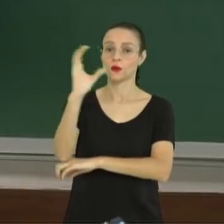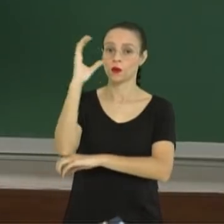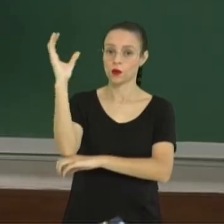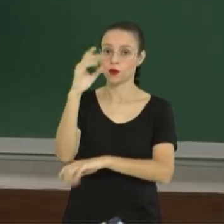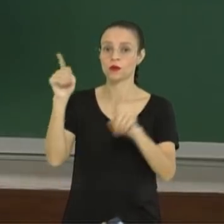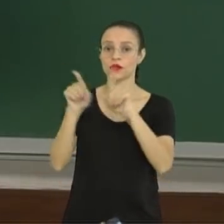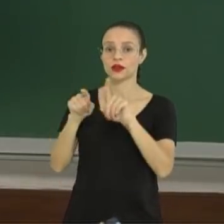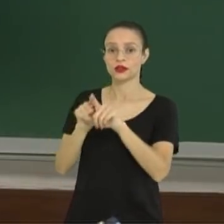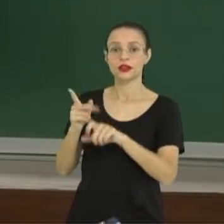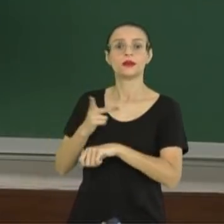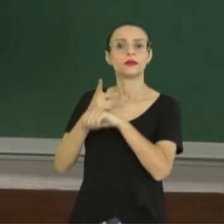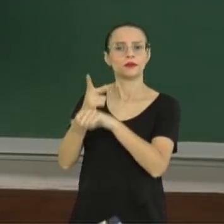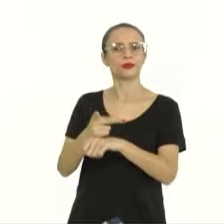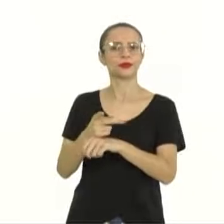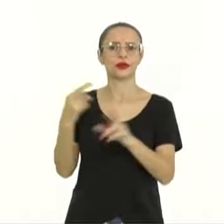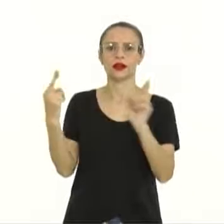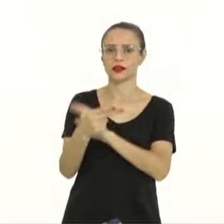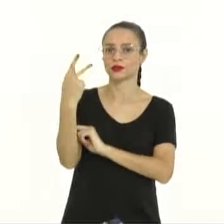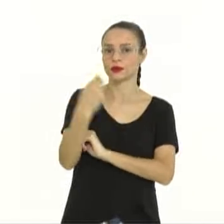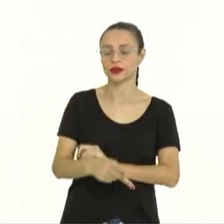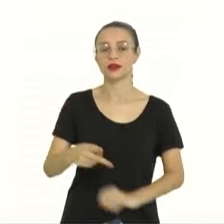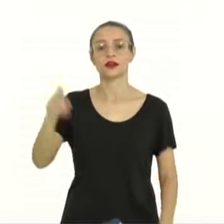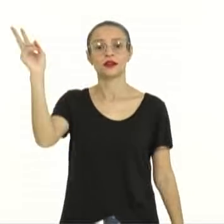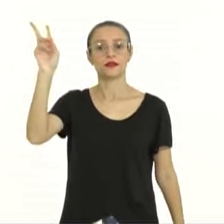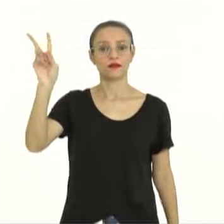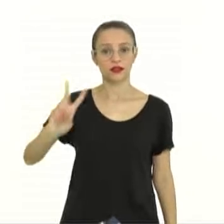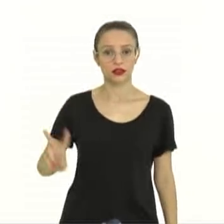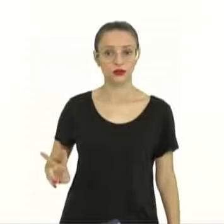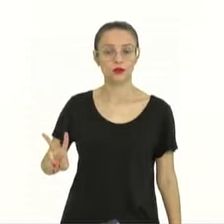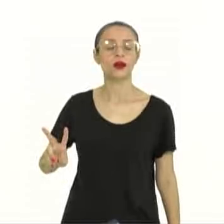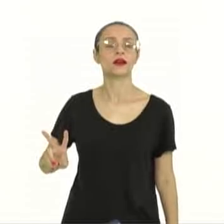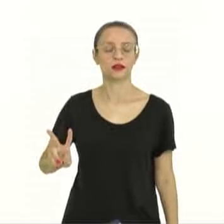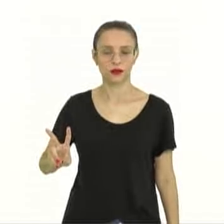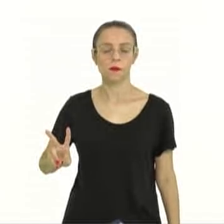relações no próprio continente, a Venezuela, né,